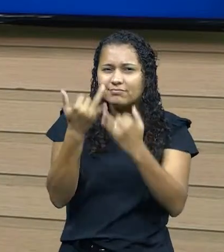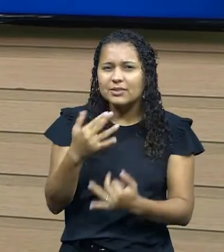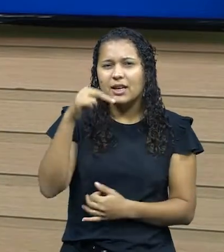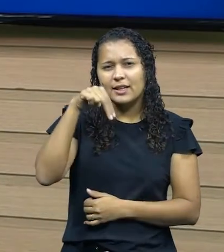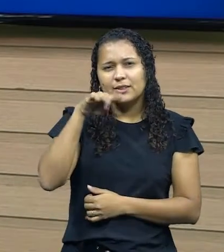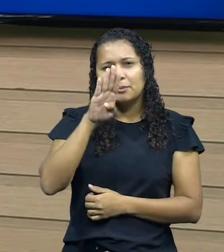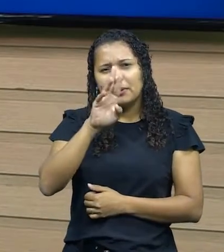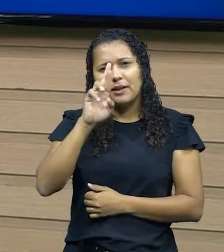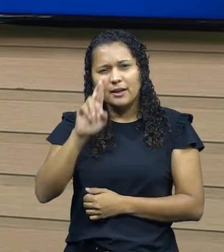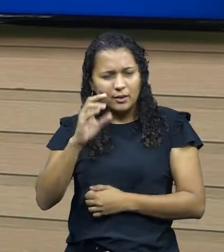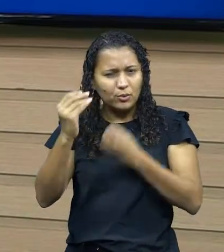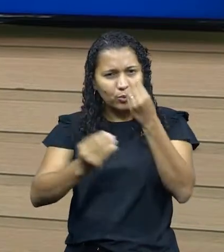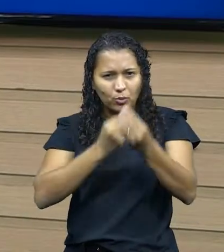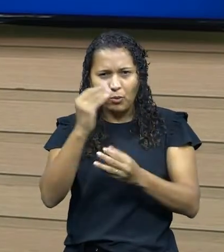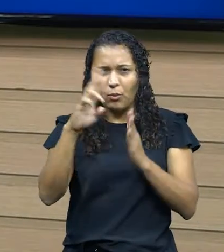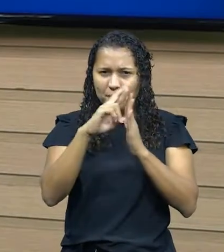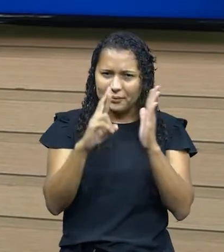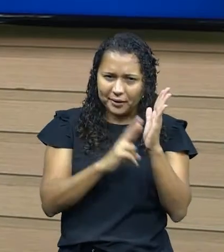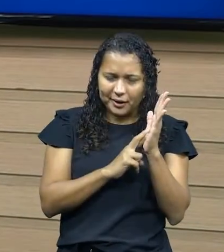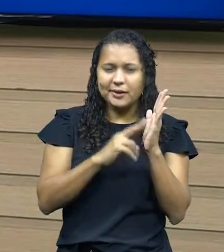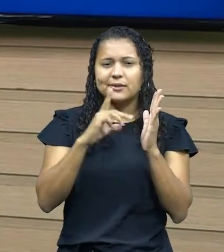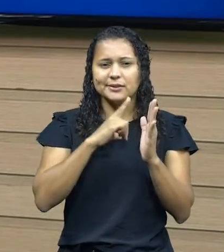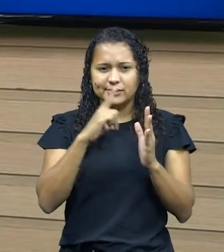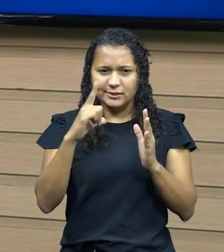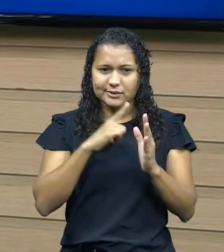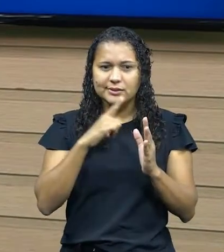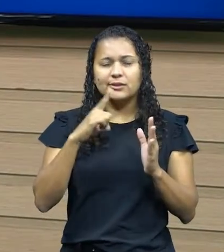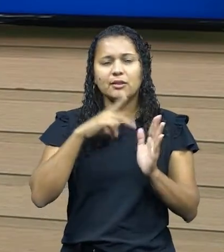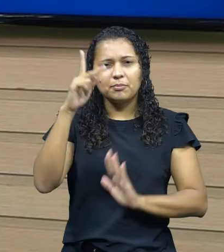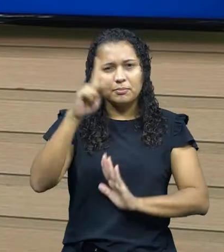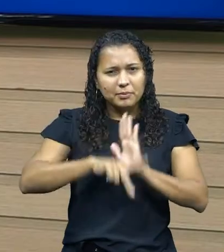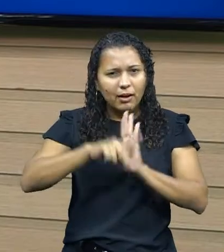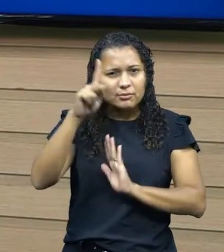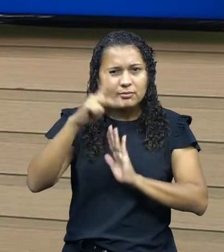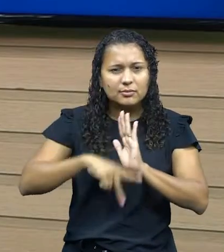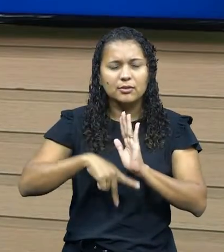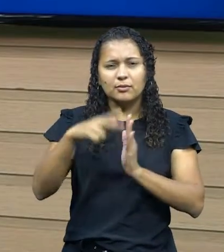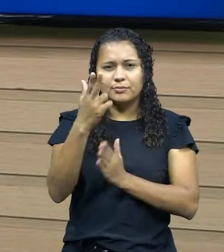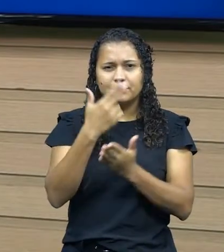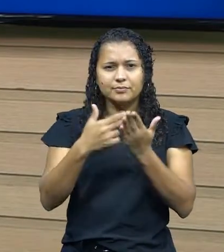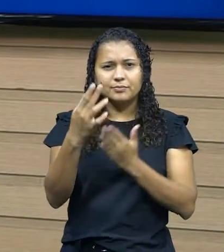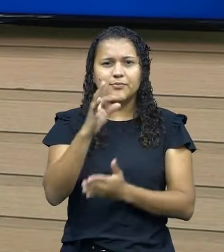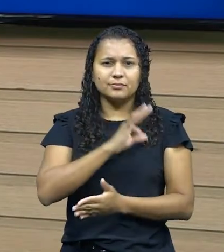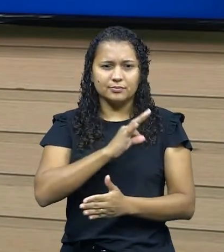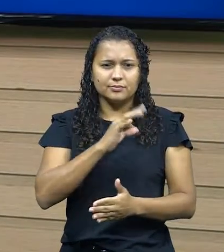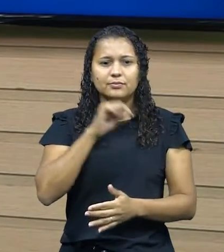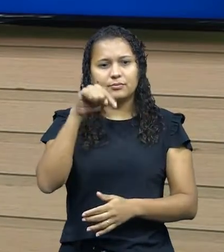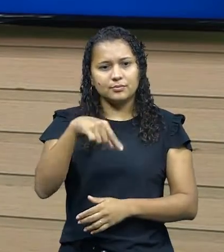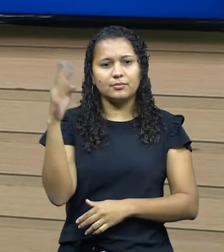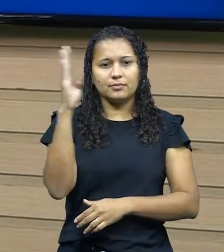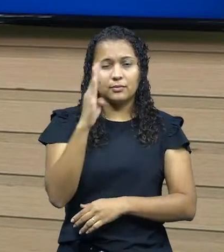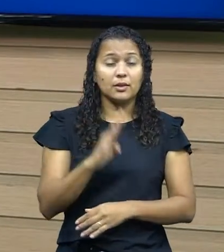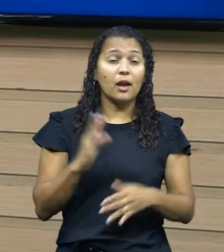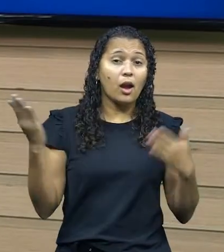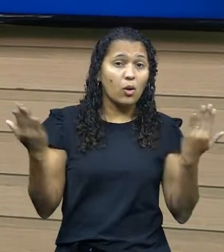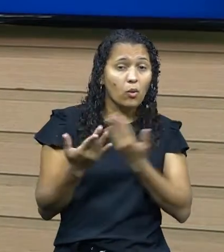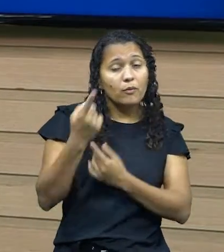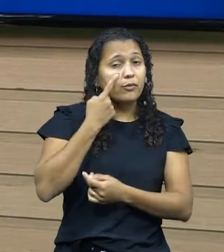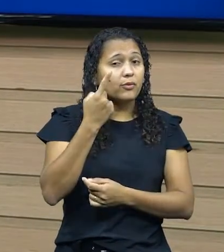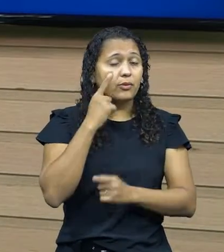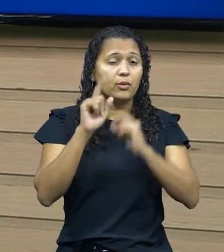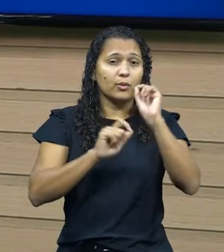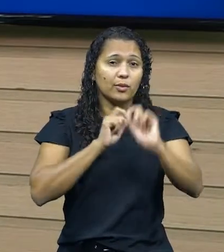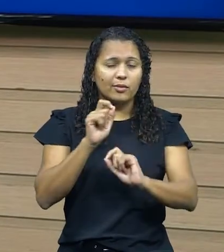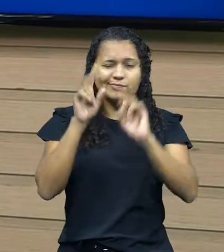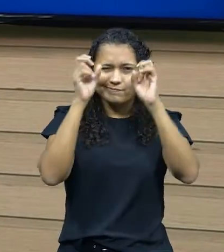entendemos como é que funcionam as normas, né, que padronizam o desenho técnico no Brasil. E agora nós vamos falar um pouquinho